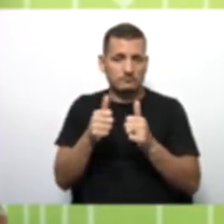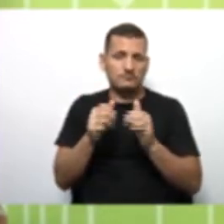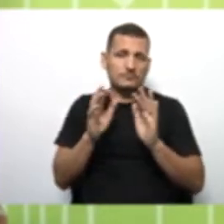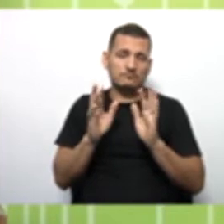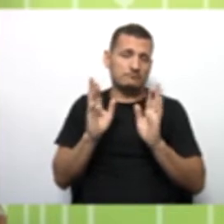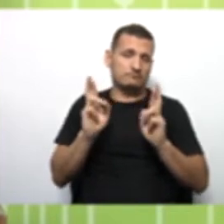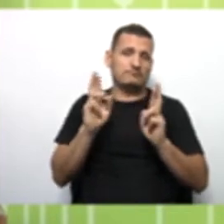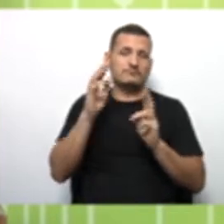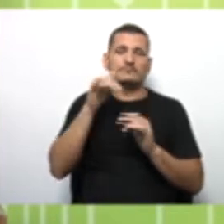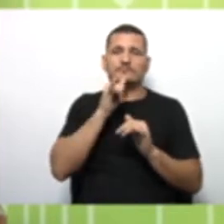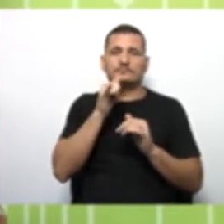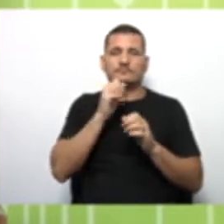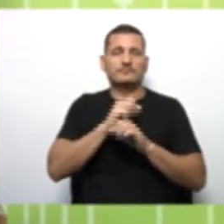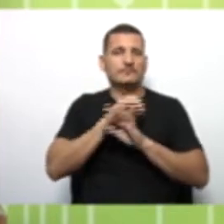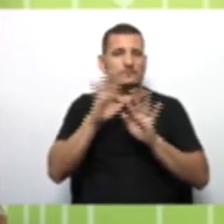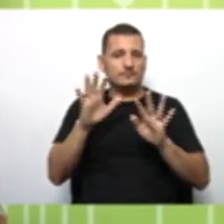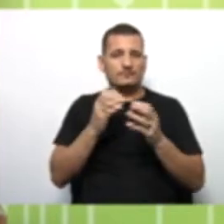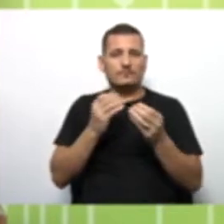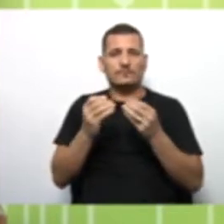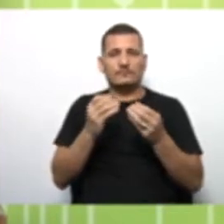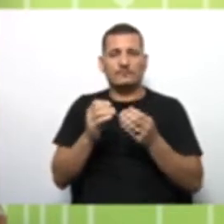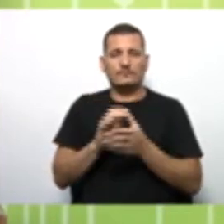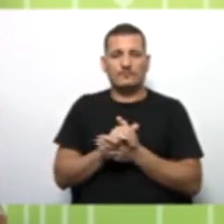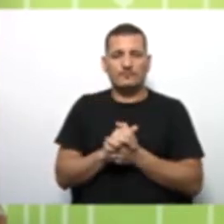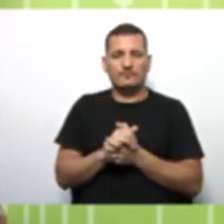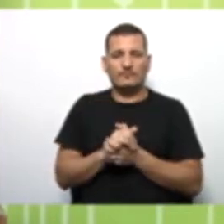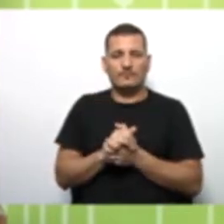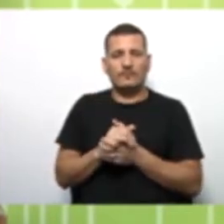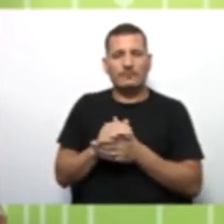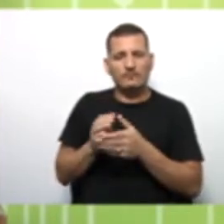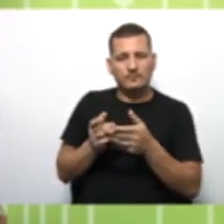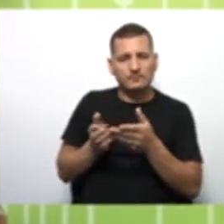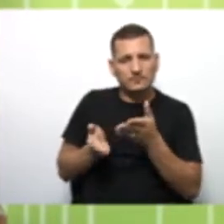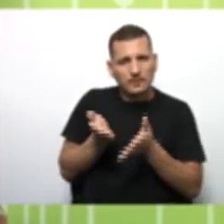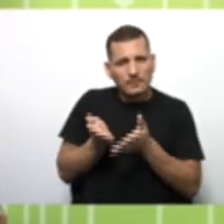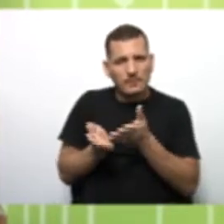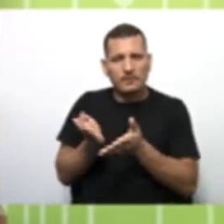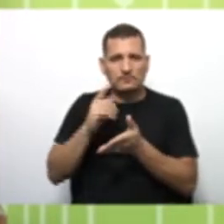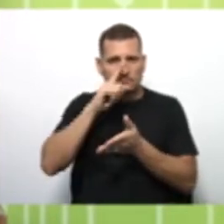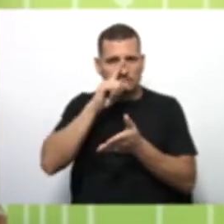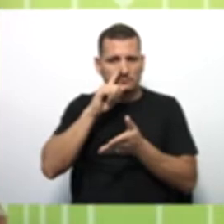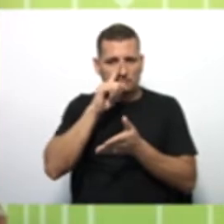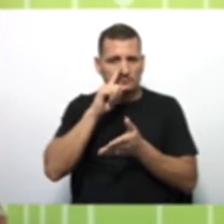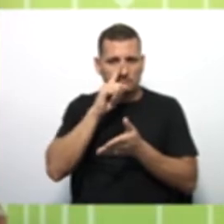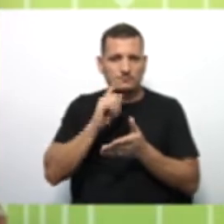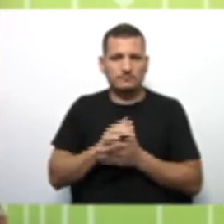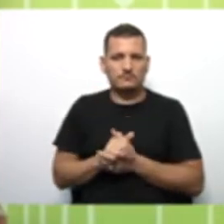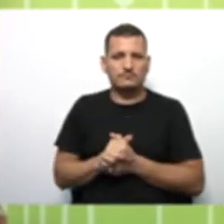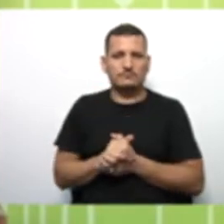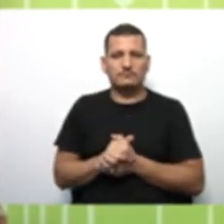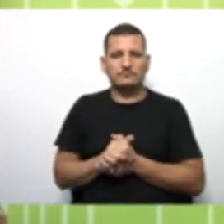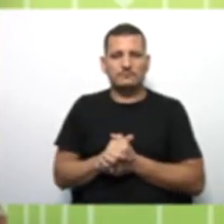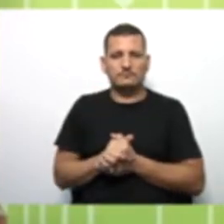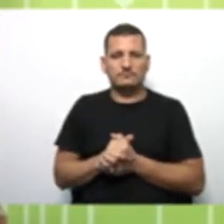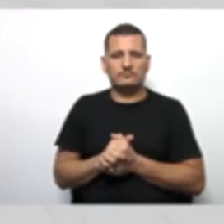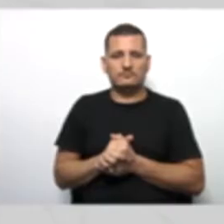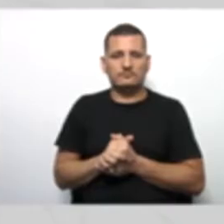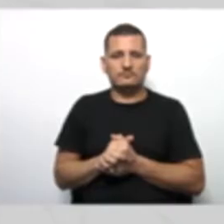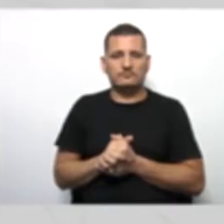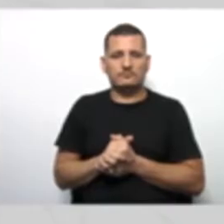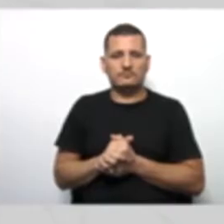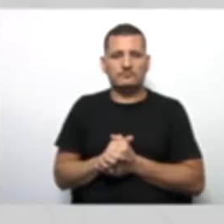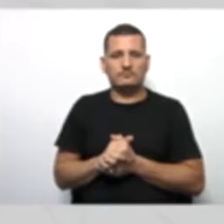sido bem claro aí em relação à questão do tratamento dos riscos, tá ok, gente? Então vamos continuar aqui na nossa aula. O que